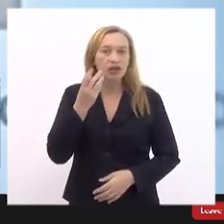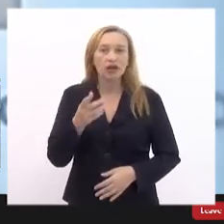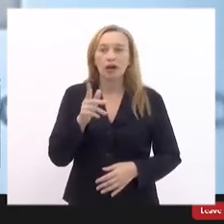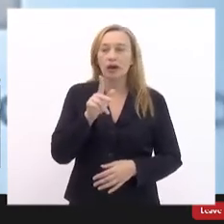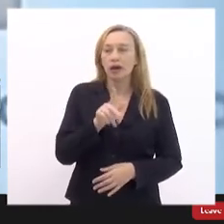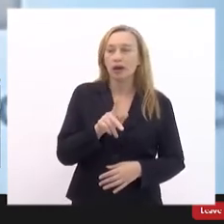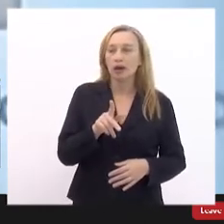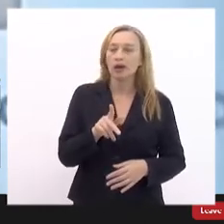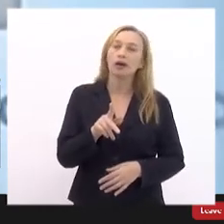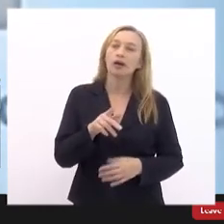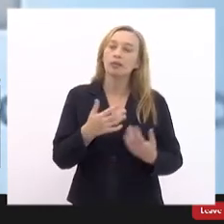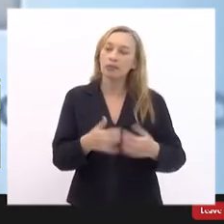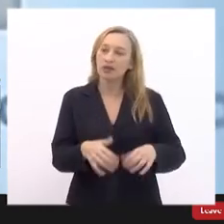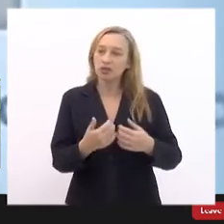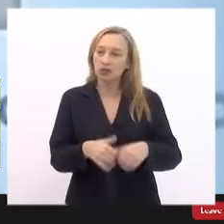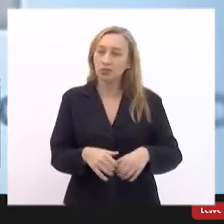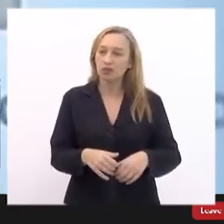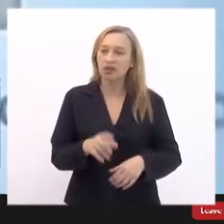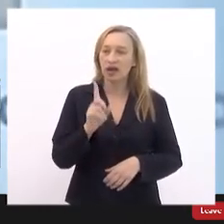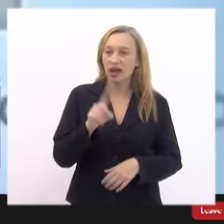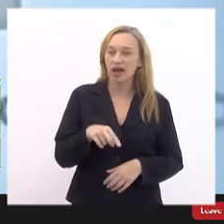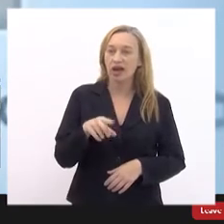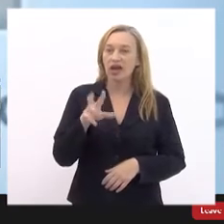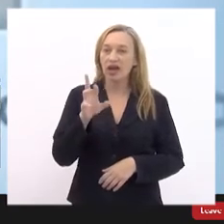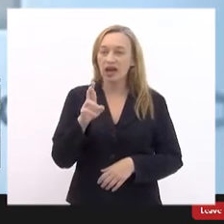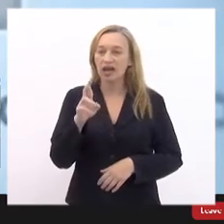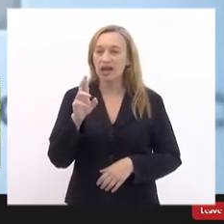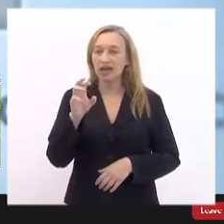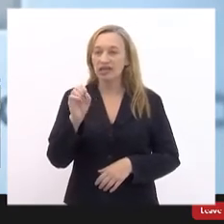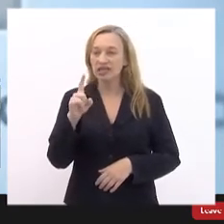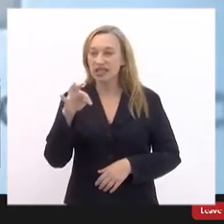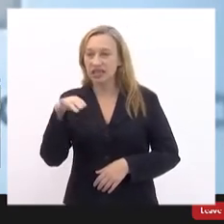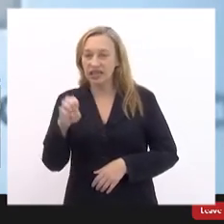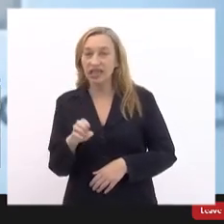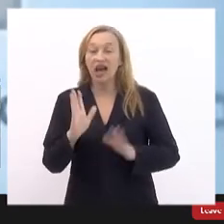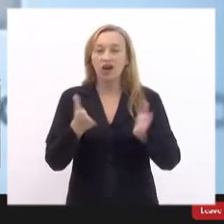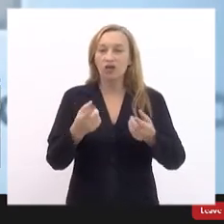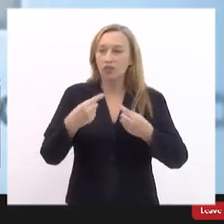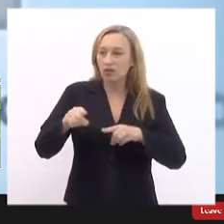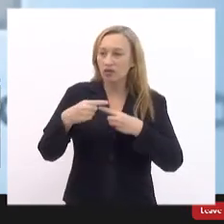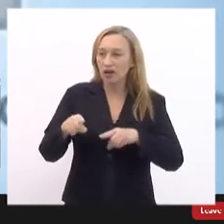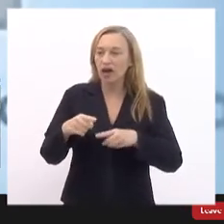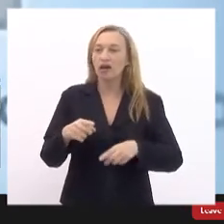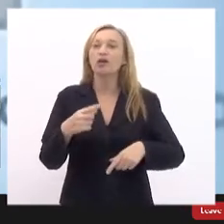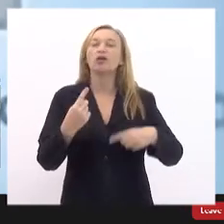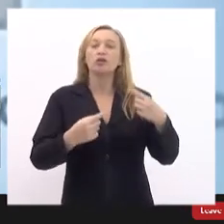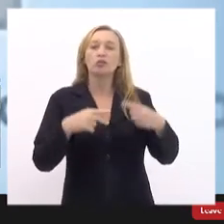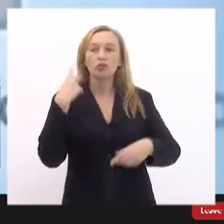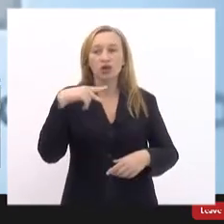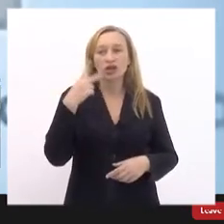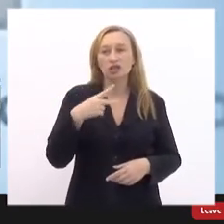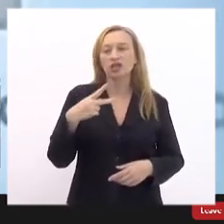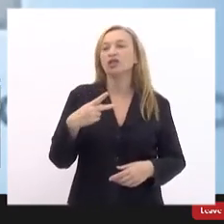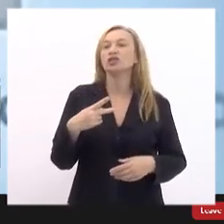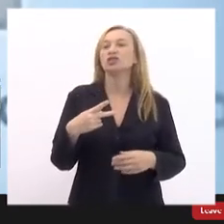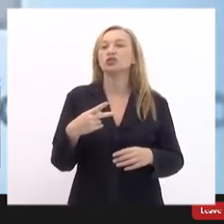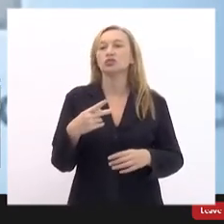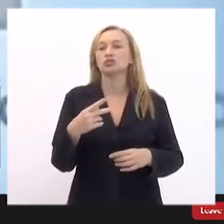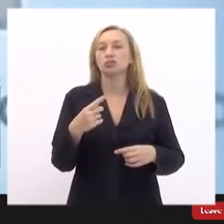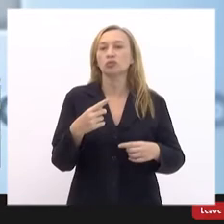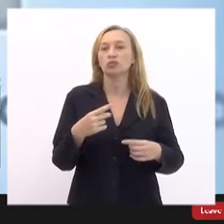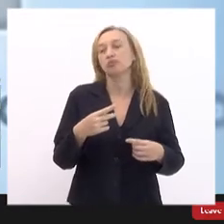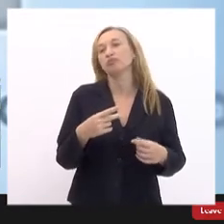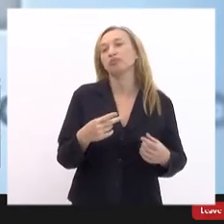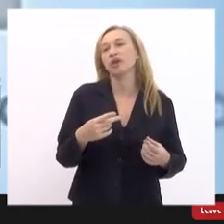é resiliente. Agora, vamos provocar políticas públicas habitacionais também sérias, né? Não adianta falar que a